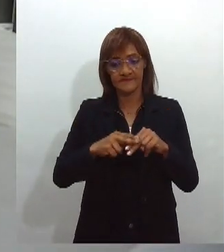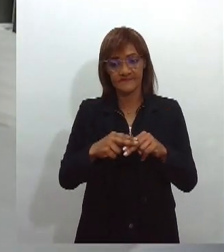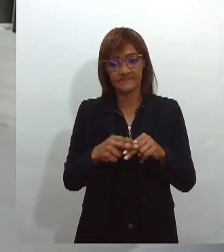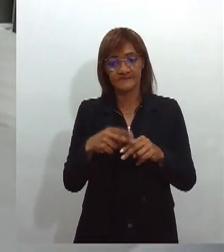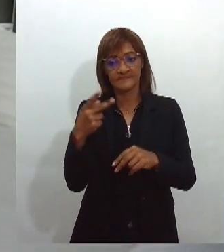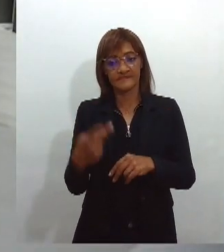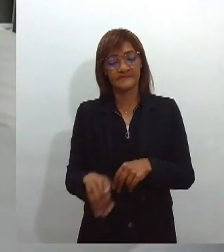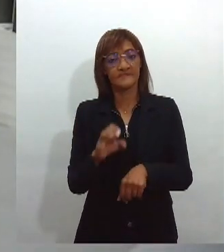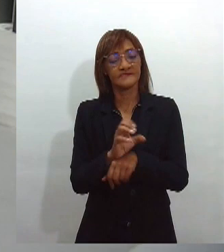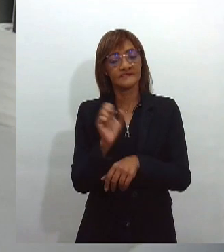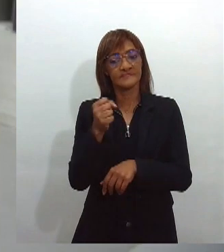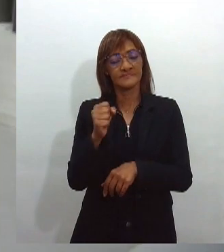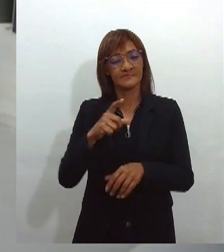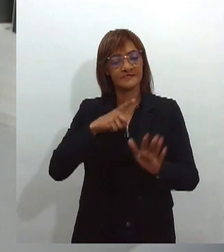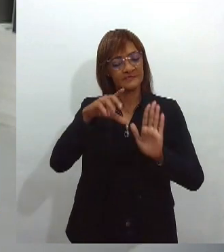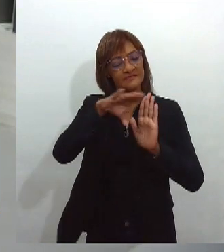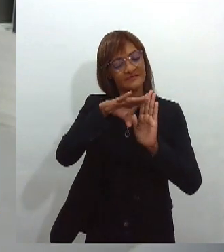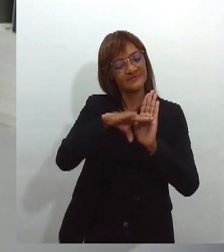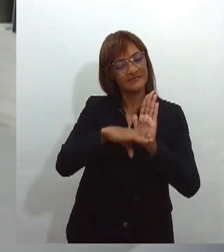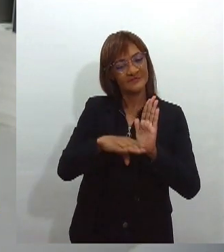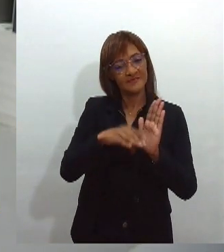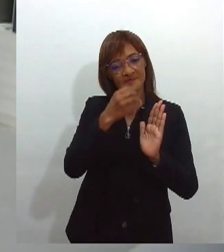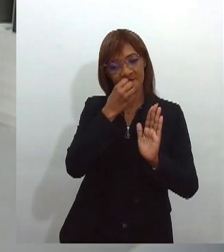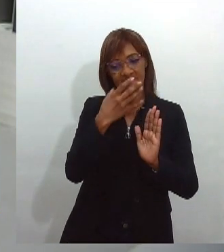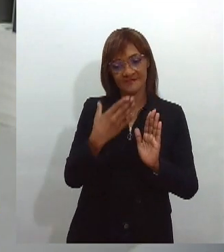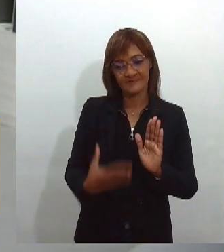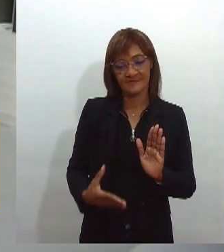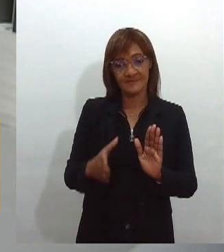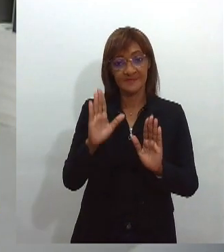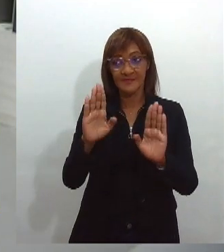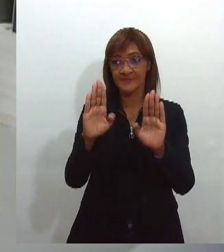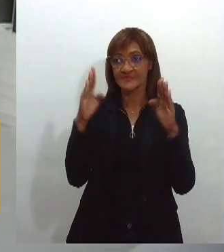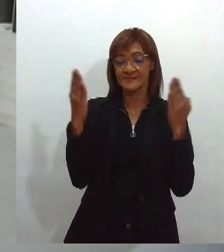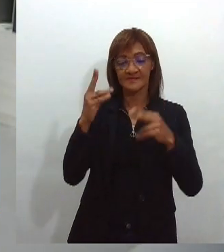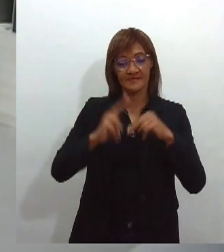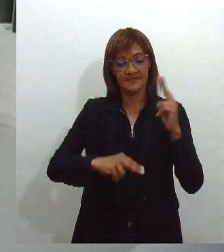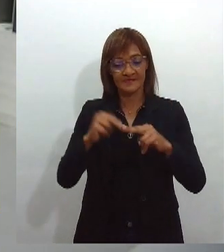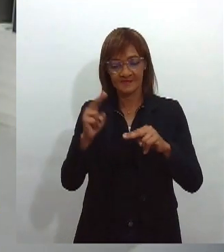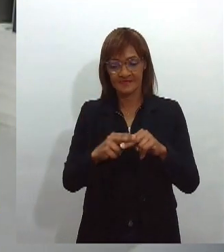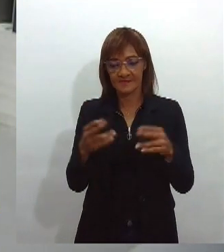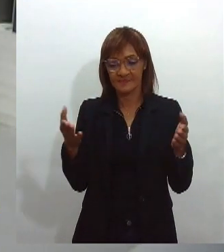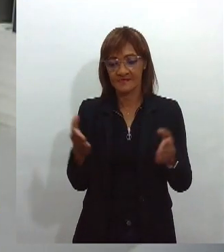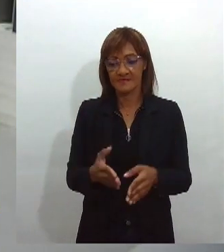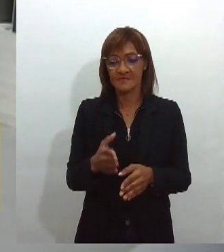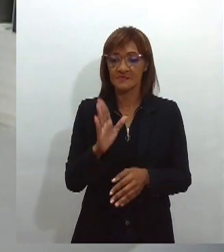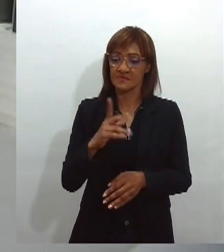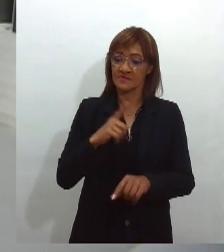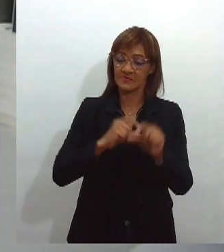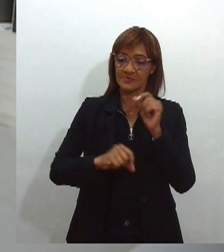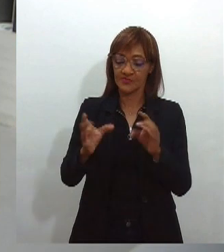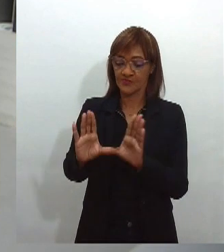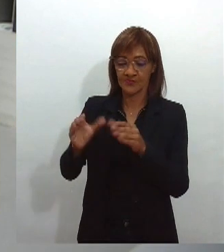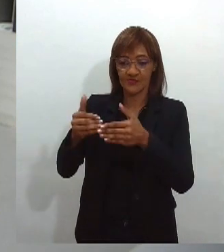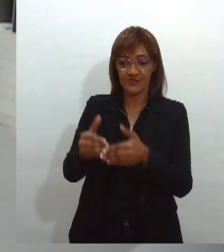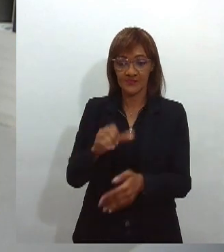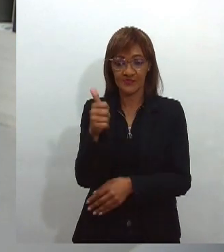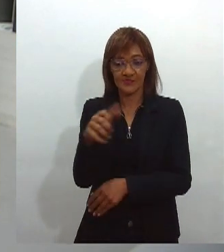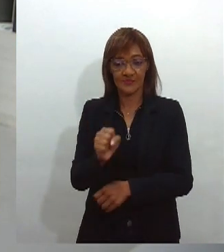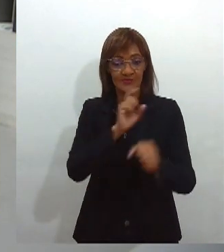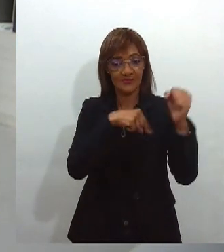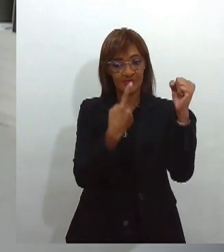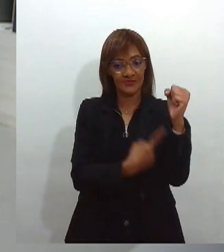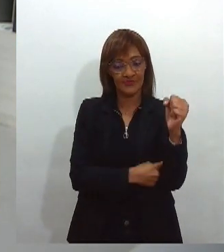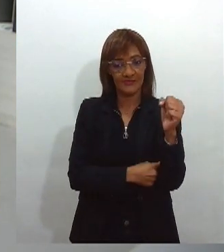ampla programação de atrações para os festejos juninos, entre elas o Arrasta-Pé do 18 do Forte, que acontece